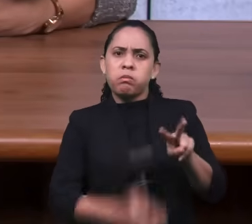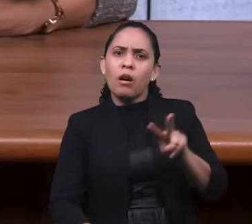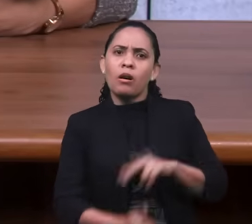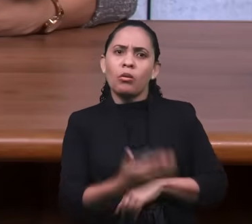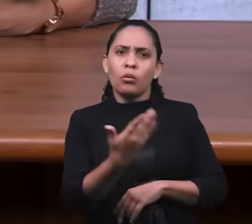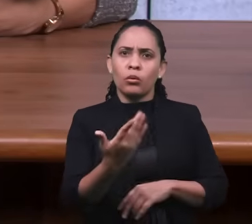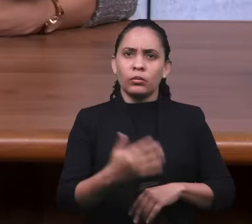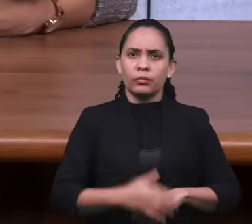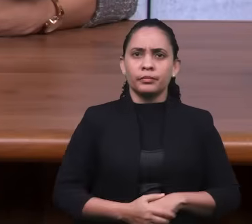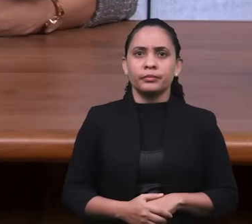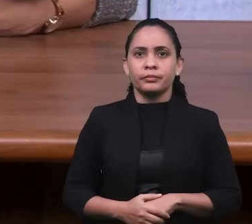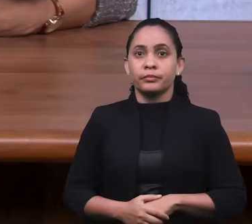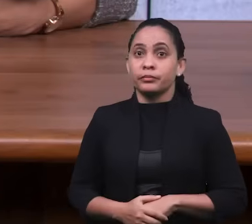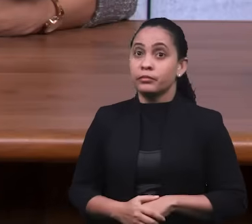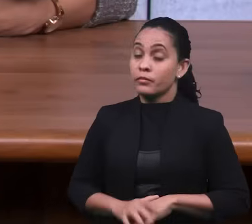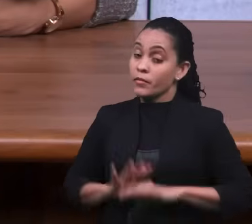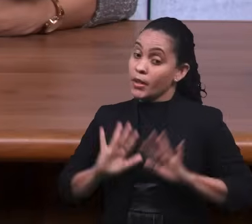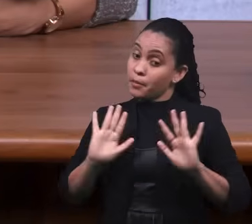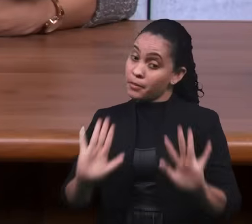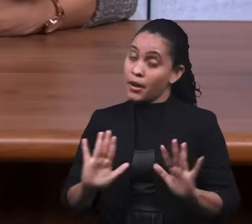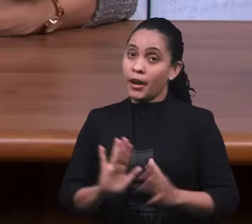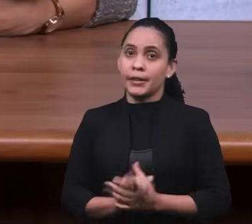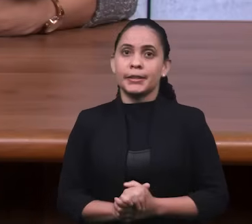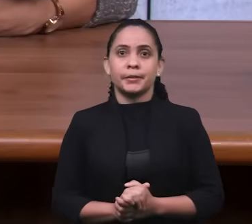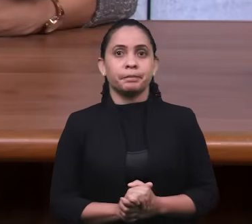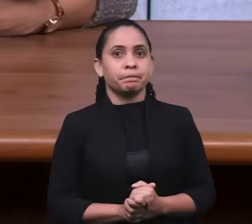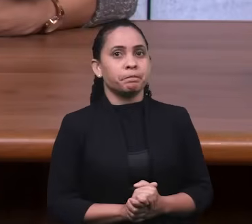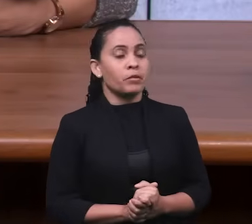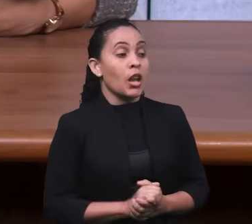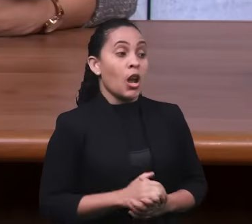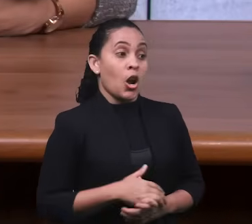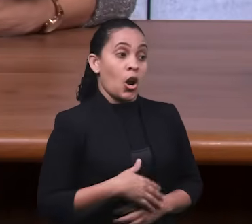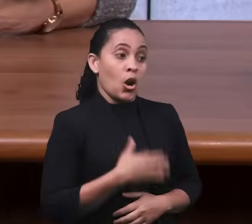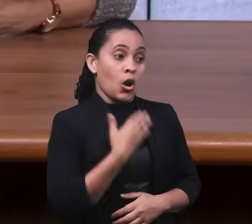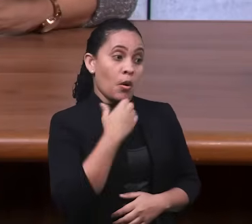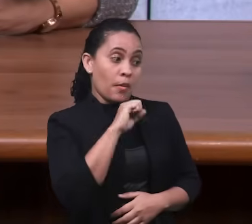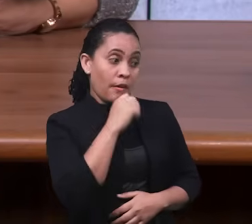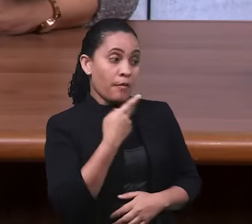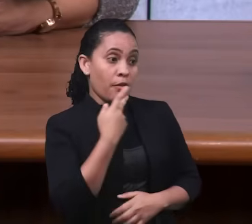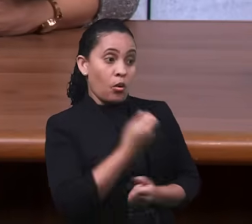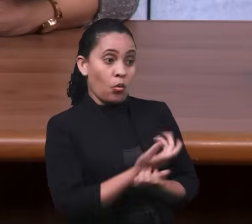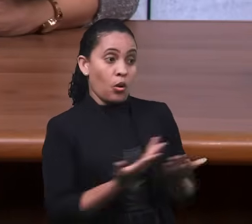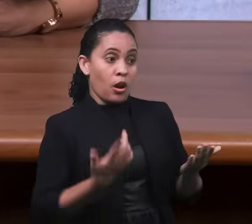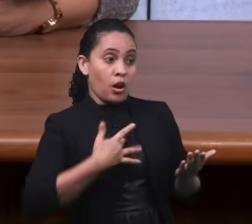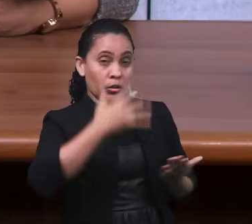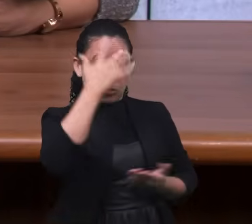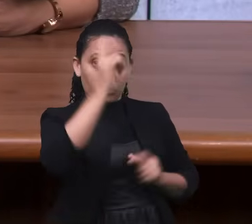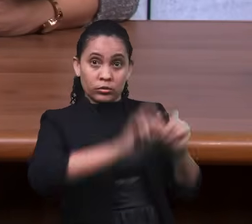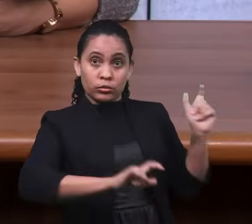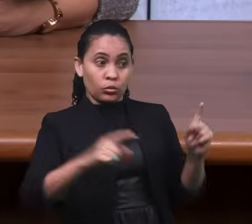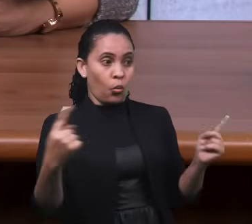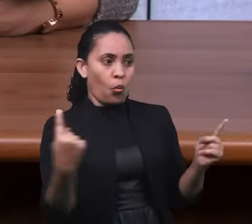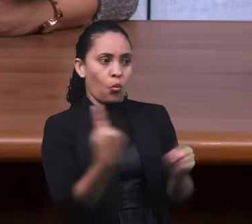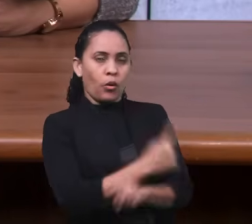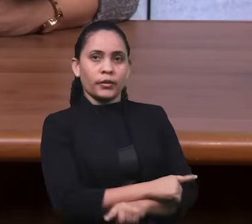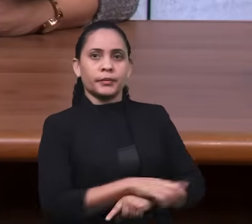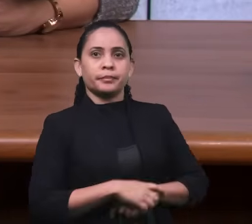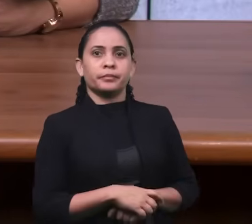pé dele. Porém, Joás disse a todos os que se puseram contra ele: